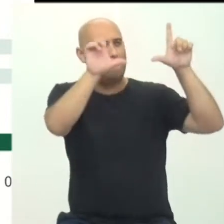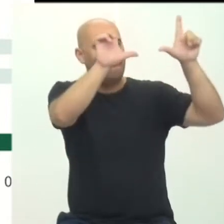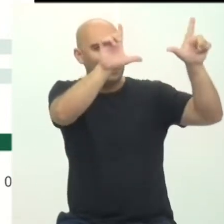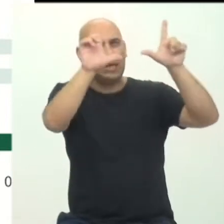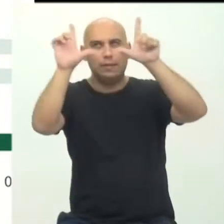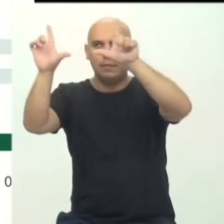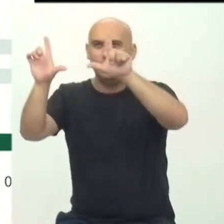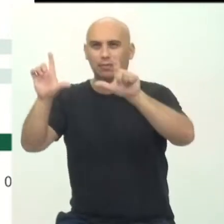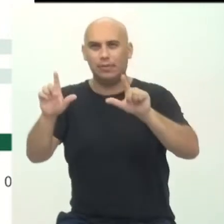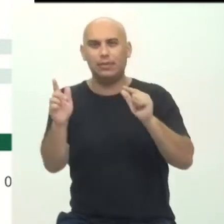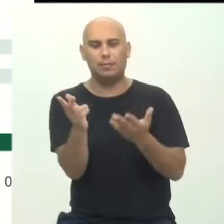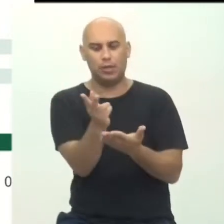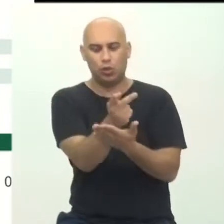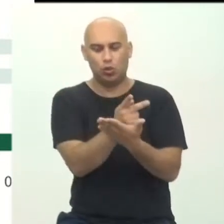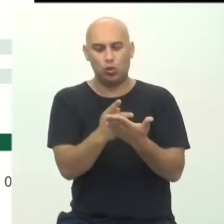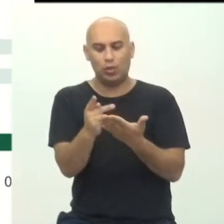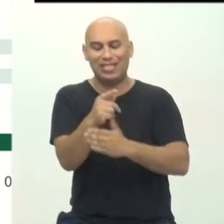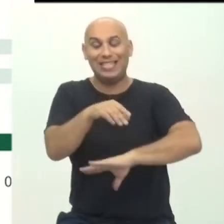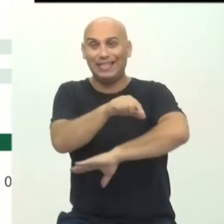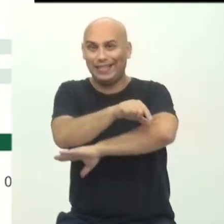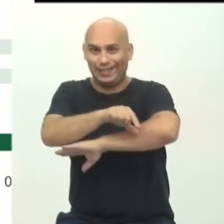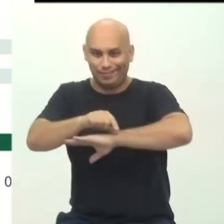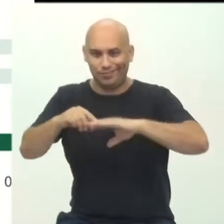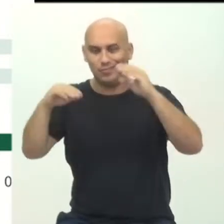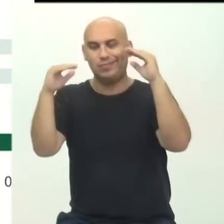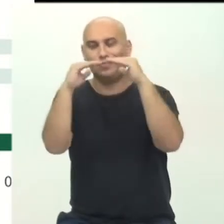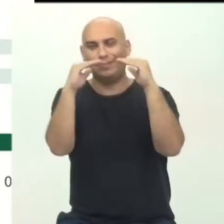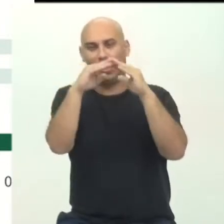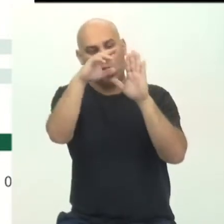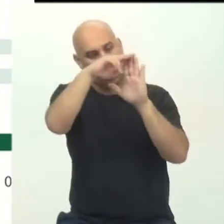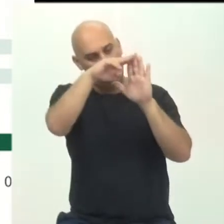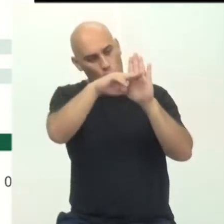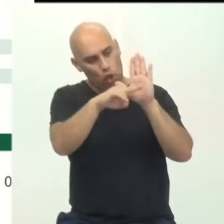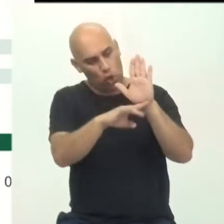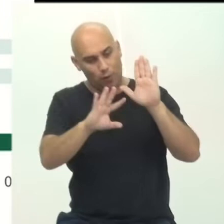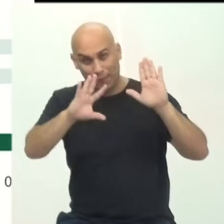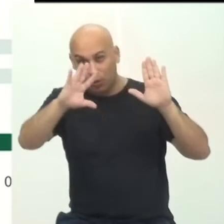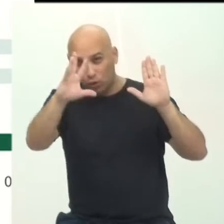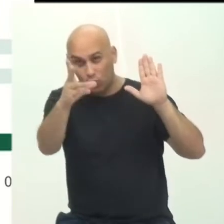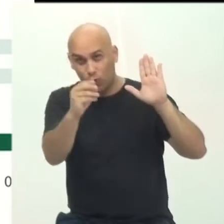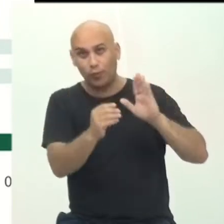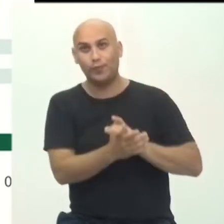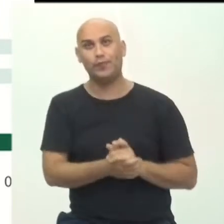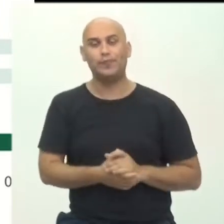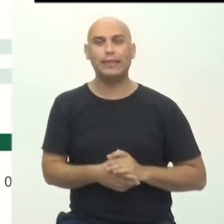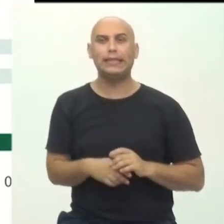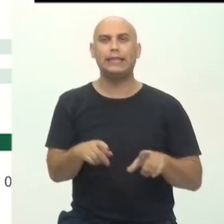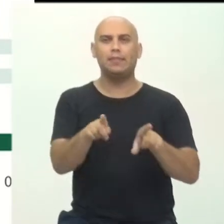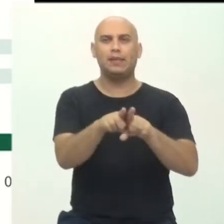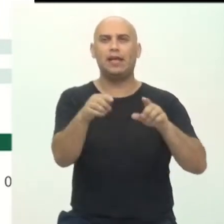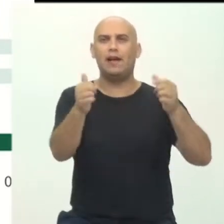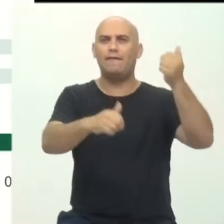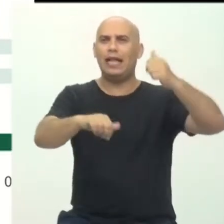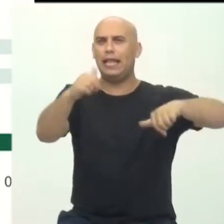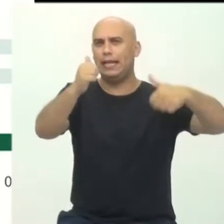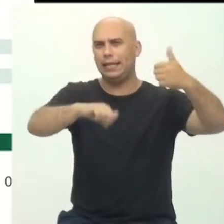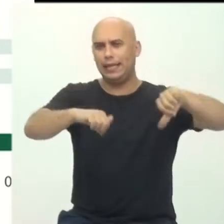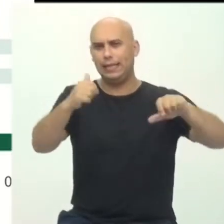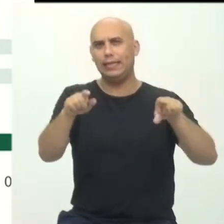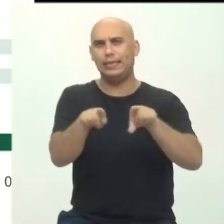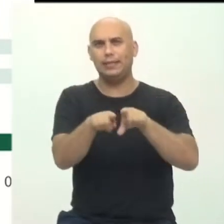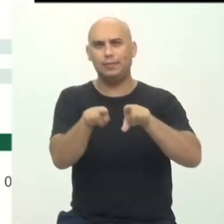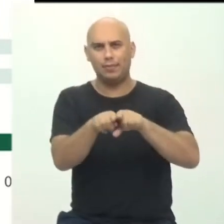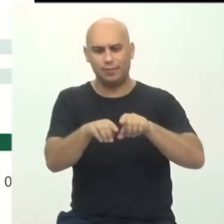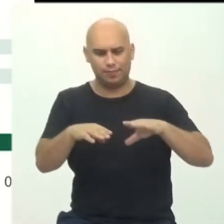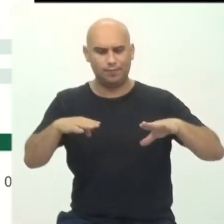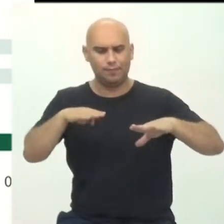próprio desenho arquitetônico, de acordo com as normas. Também foi avaliado e estudado muito as